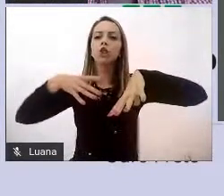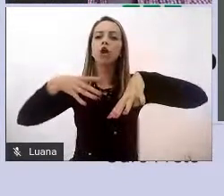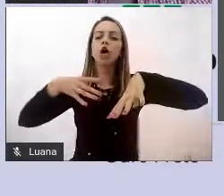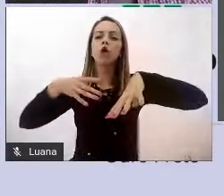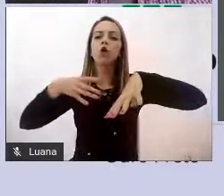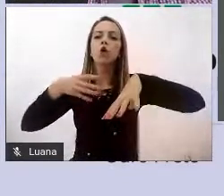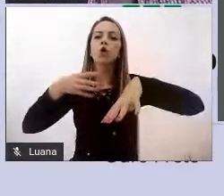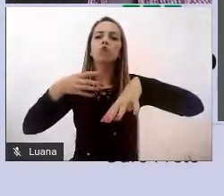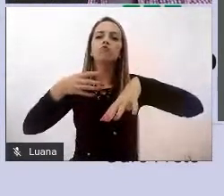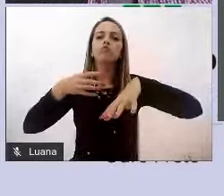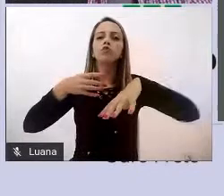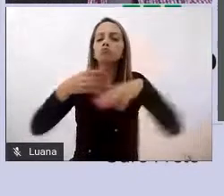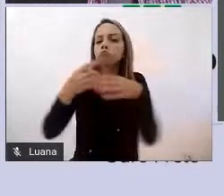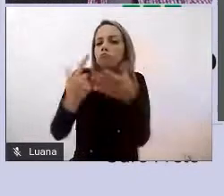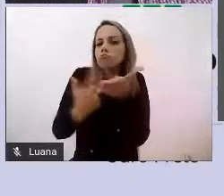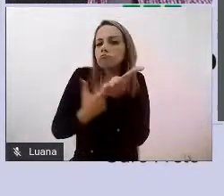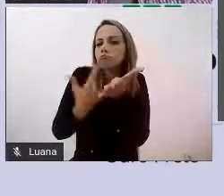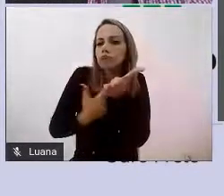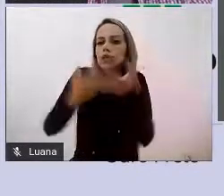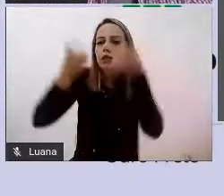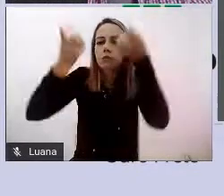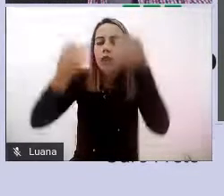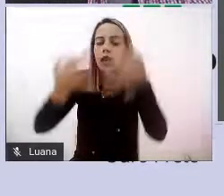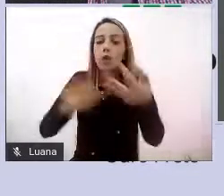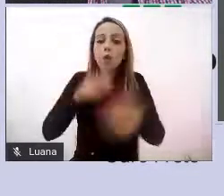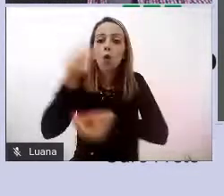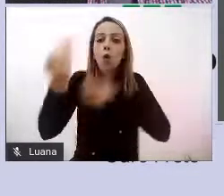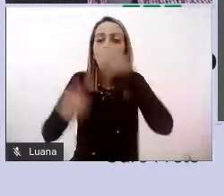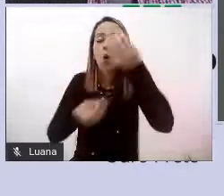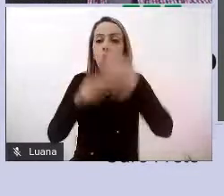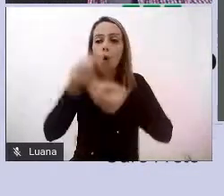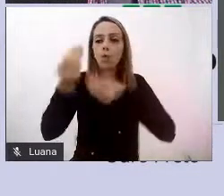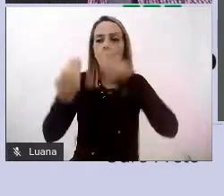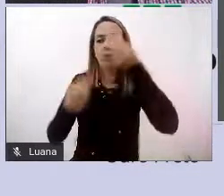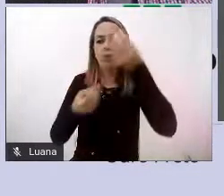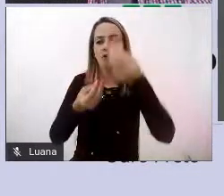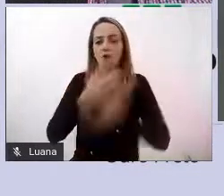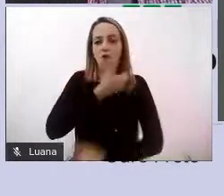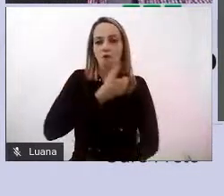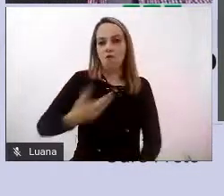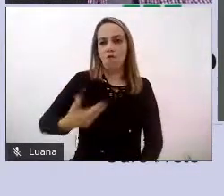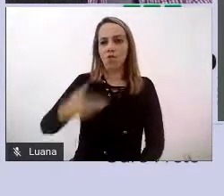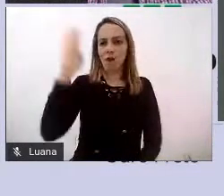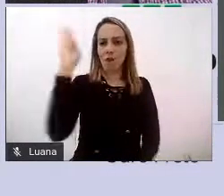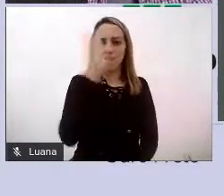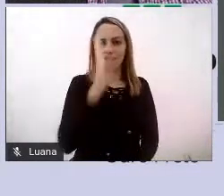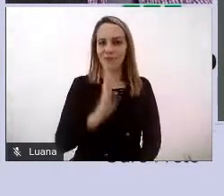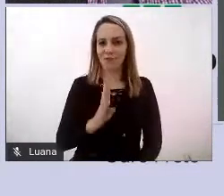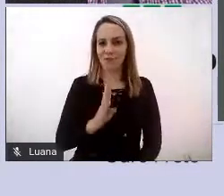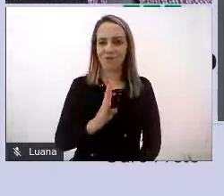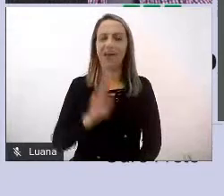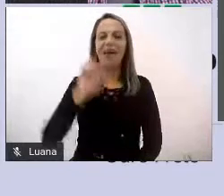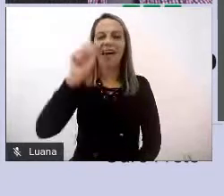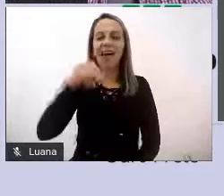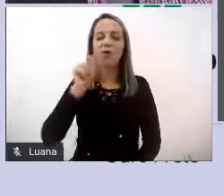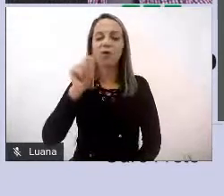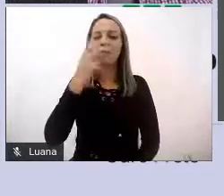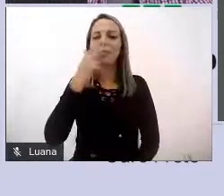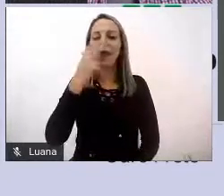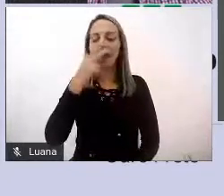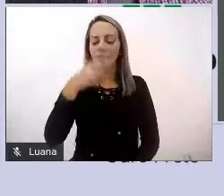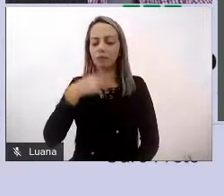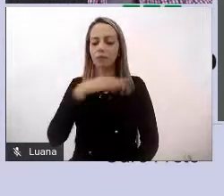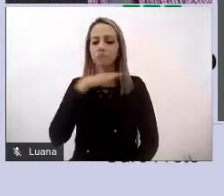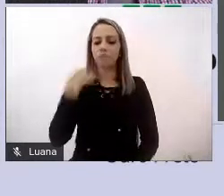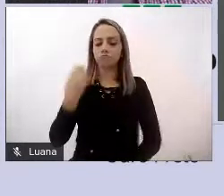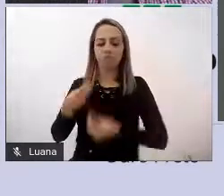governar o Brasil, e ele fala, que esse guia conhecido como seu testamento político, ele fala que a maior dificuldade do